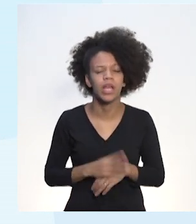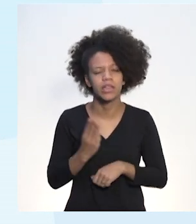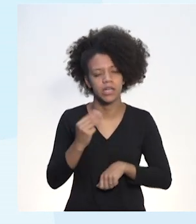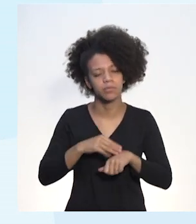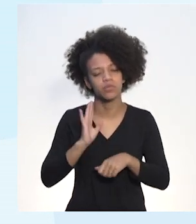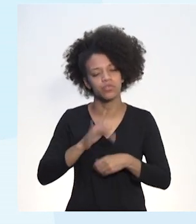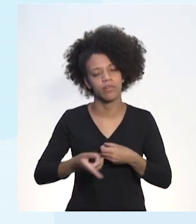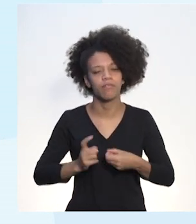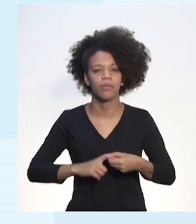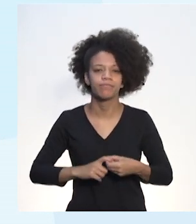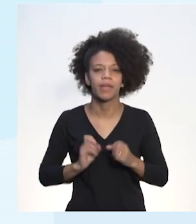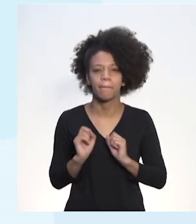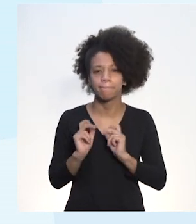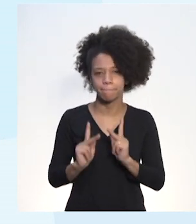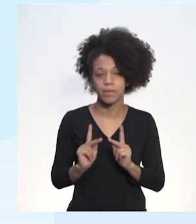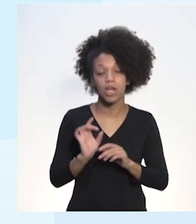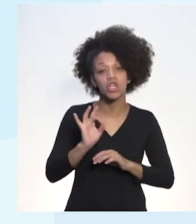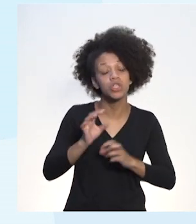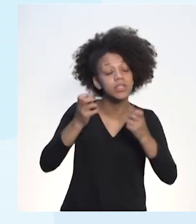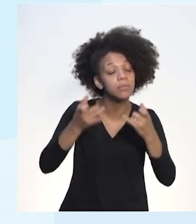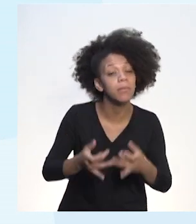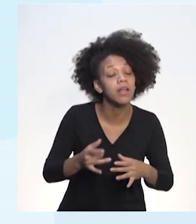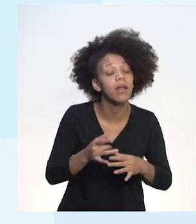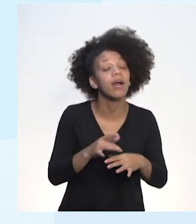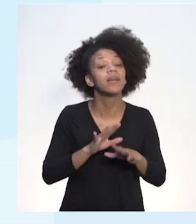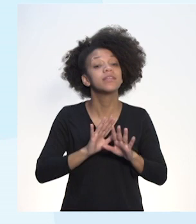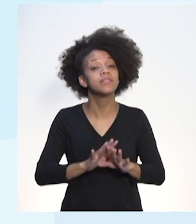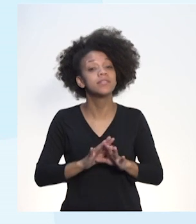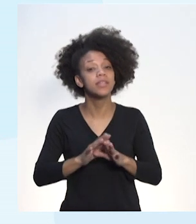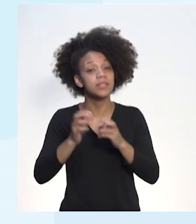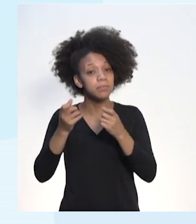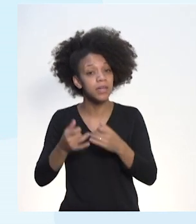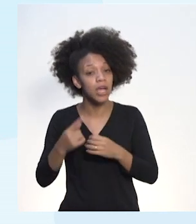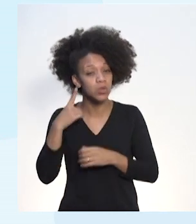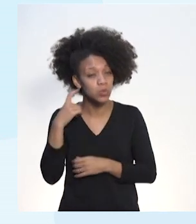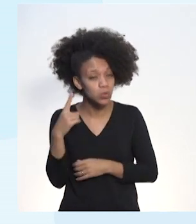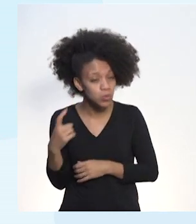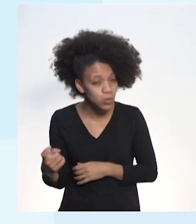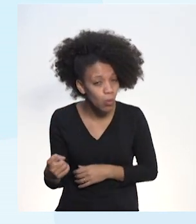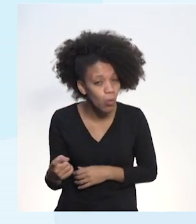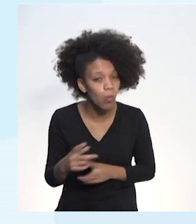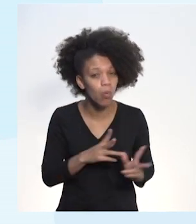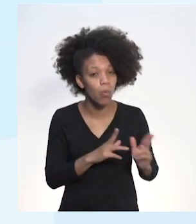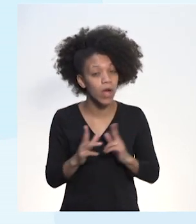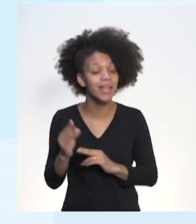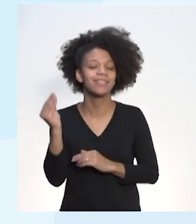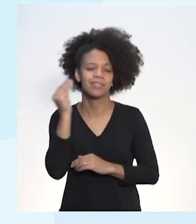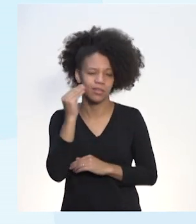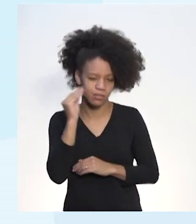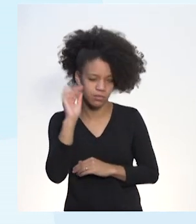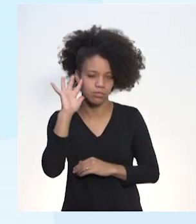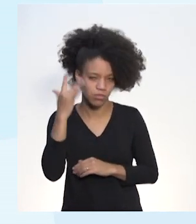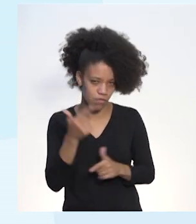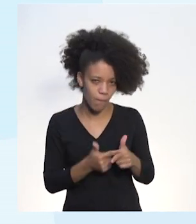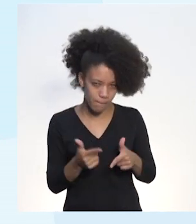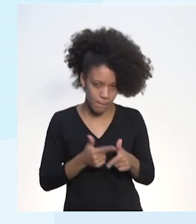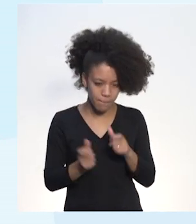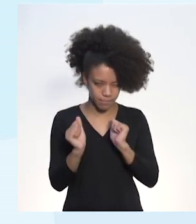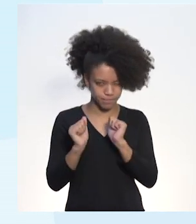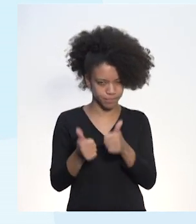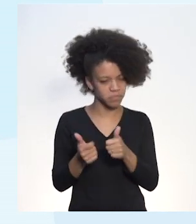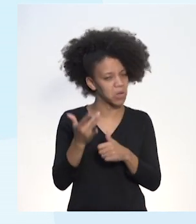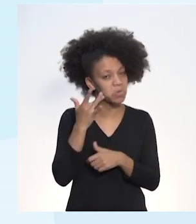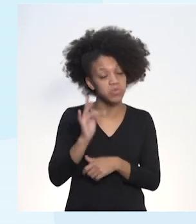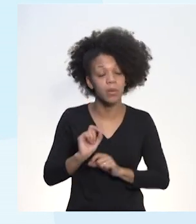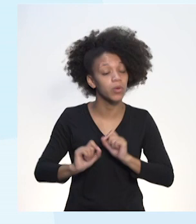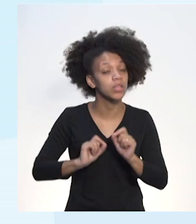minutos a gente volta. Beleza, Ale. Só falar para o pessoal aqui que está falando do som ainda. O pessoal da produção está tentando resolver isso aí, tá? A gente não sabe o que